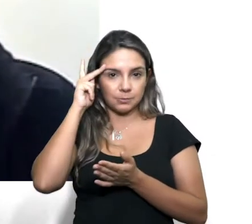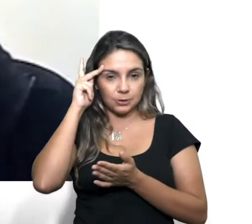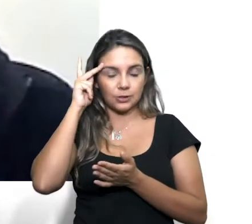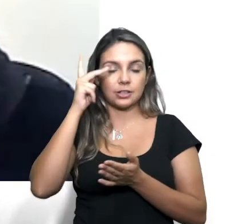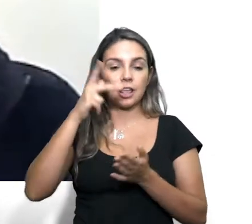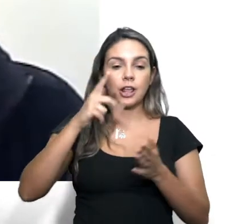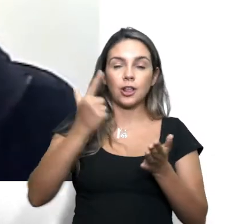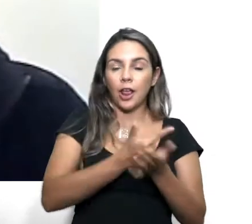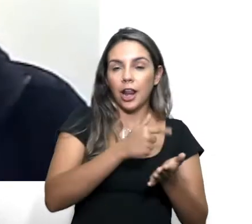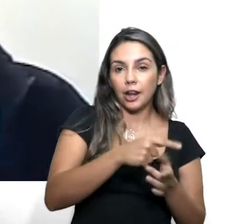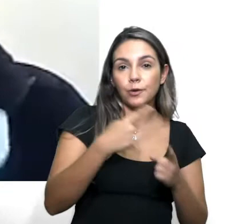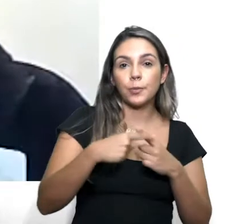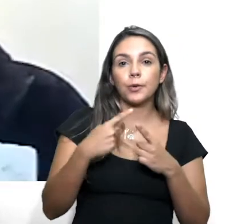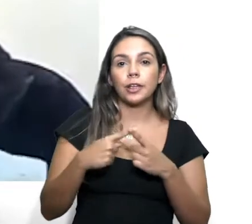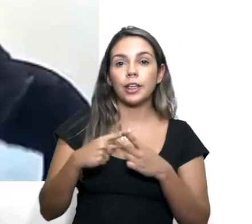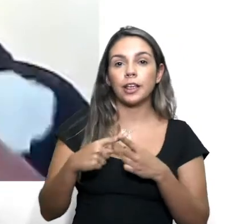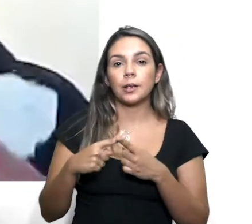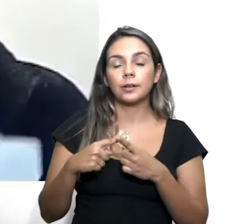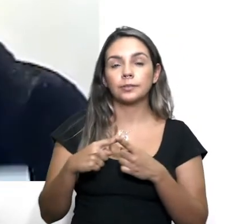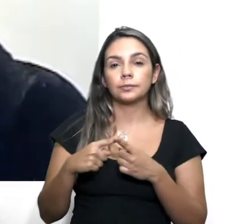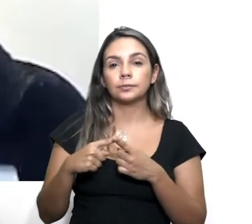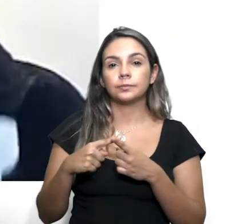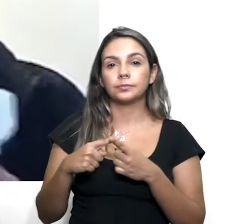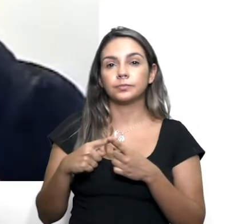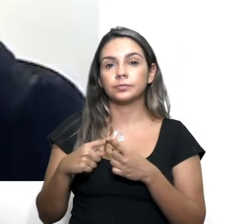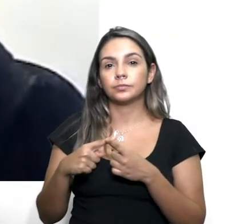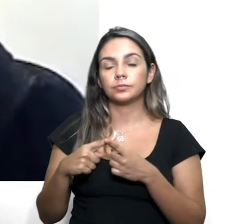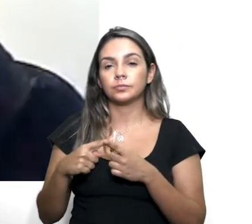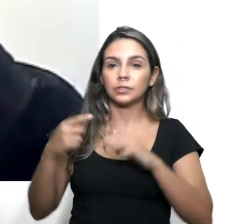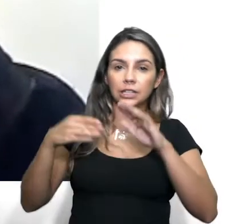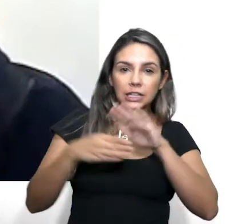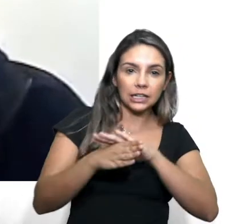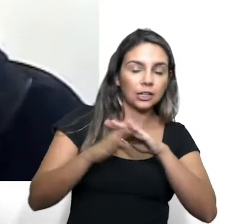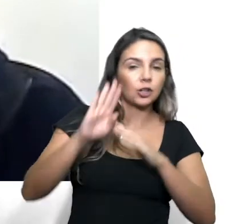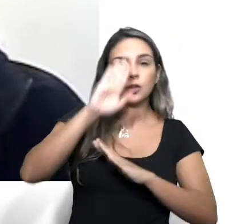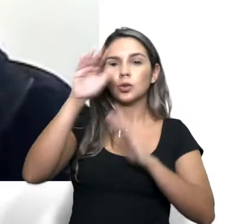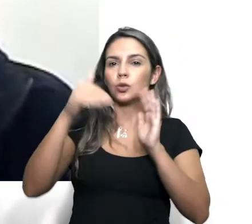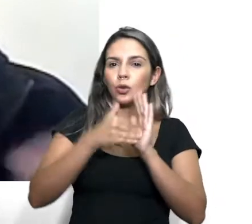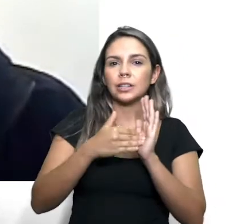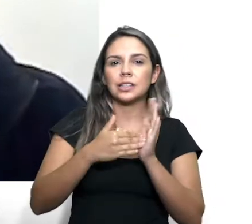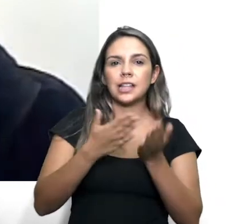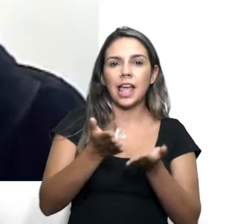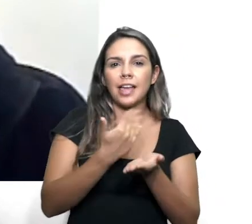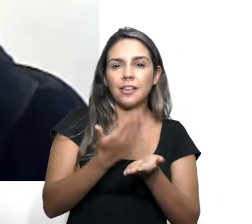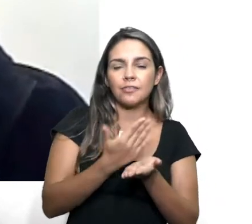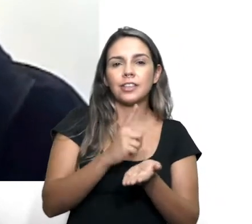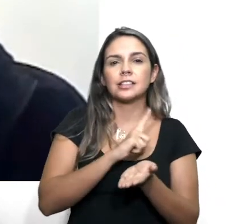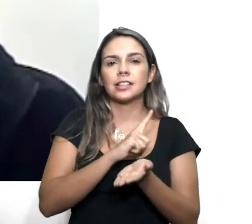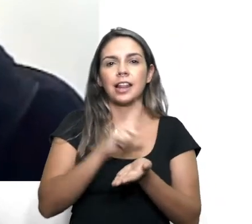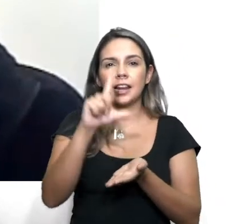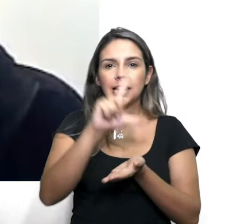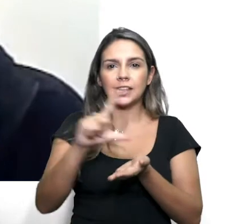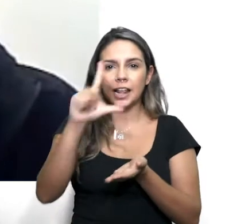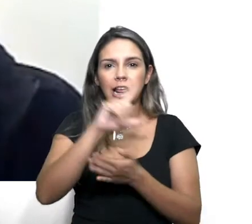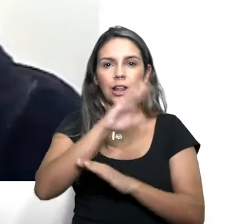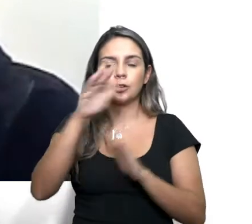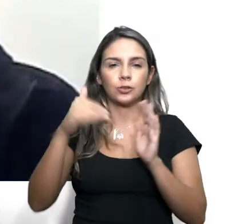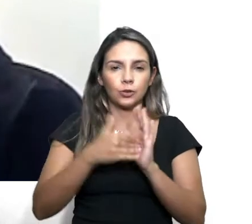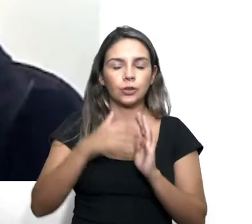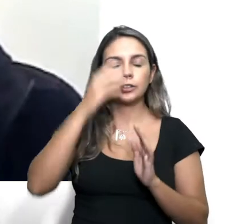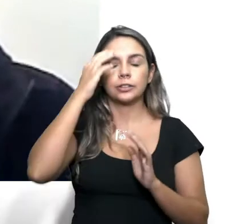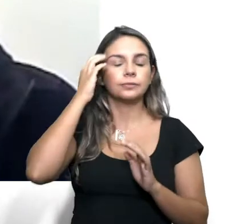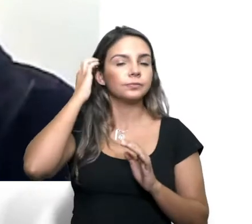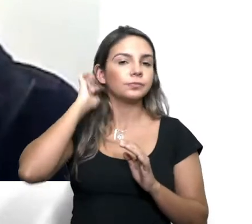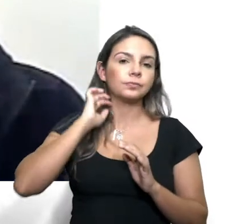livro. Porque há os suplementos literários, todas as revistas têm um suplemento literário, todas as revistas.